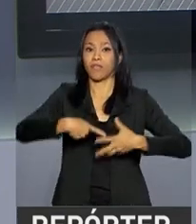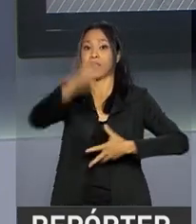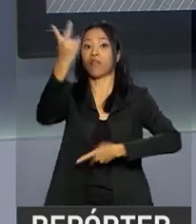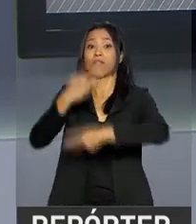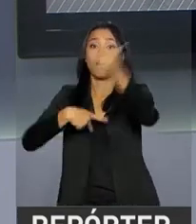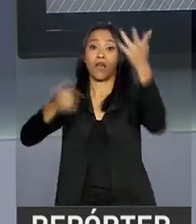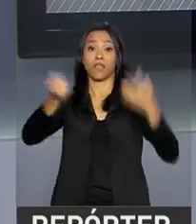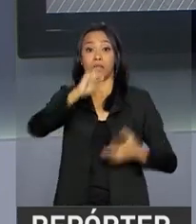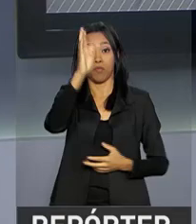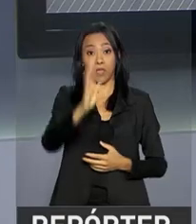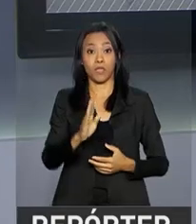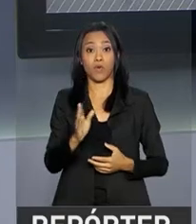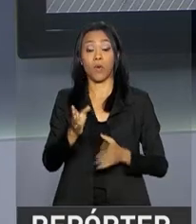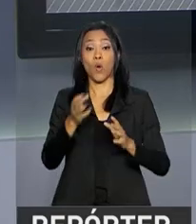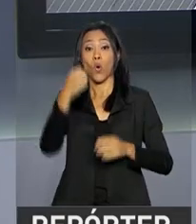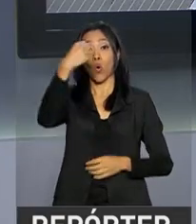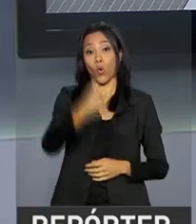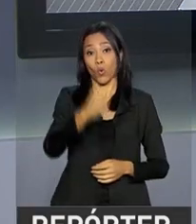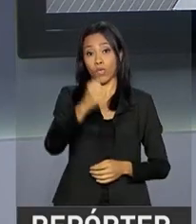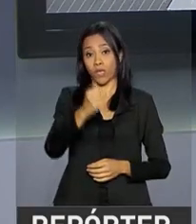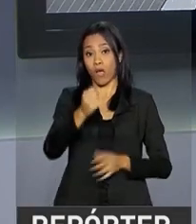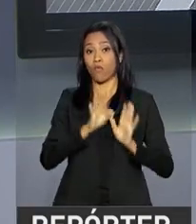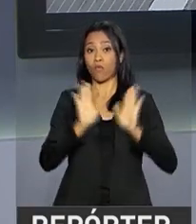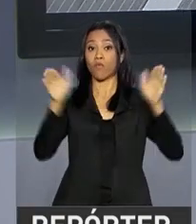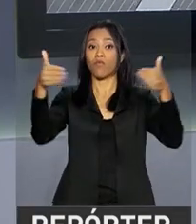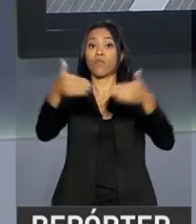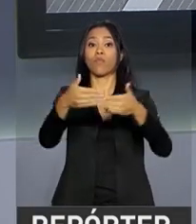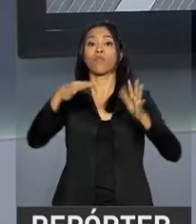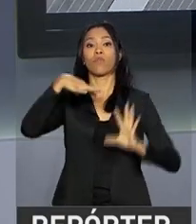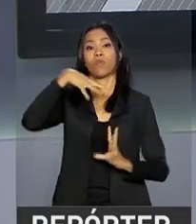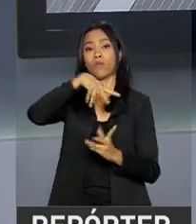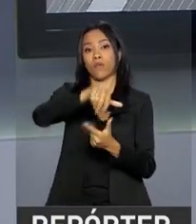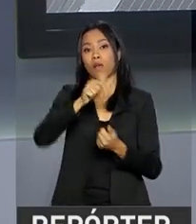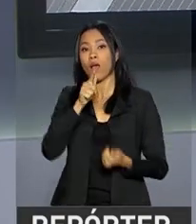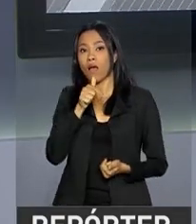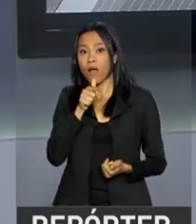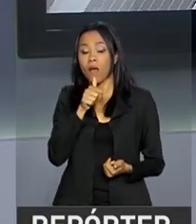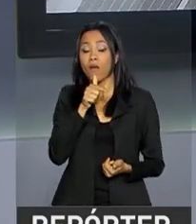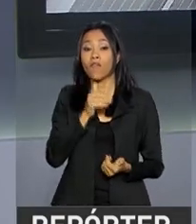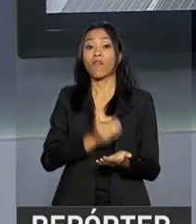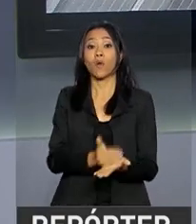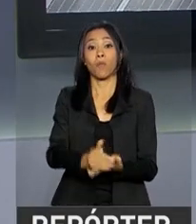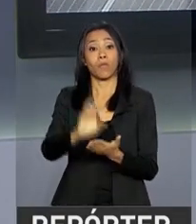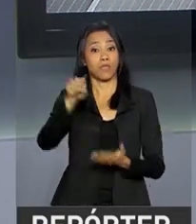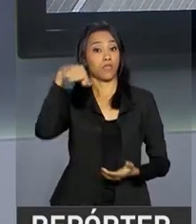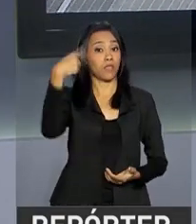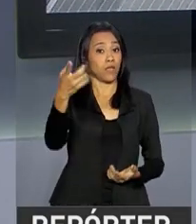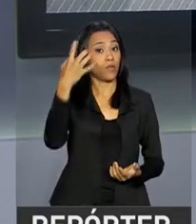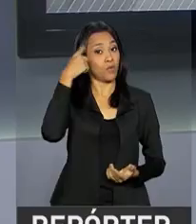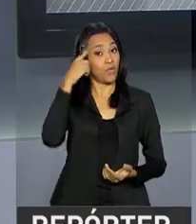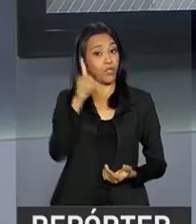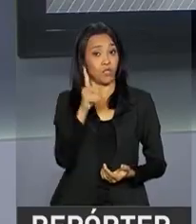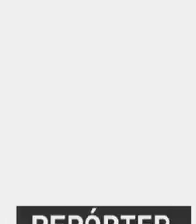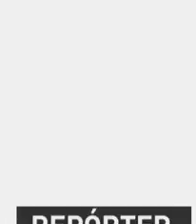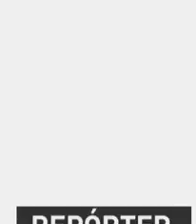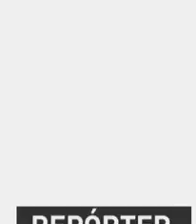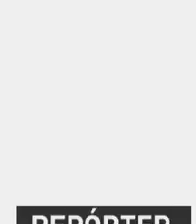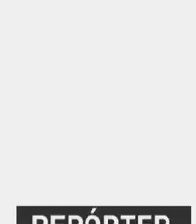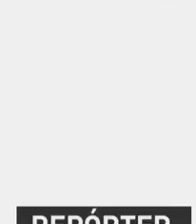para oitavo foi o 8º fórum mundial da água que começa no próximo dia 18 aqui em brasília